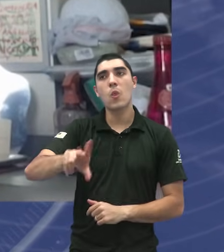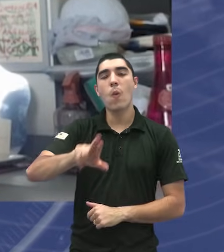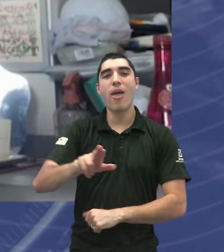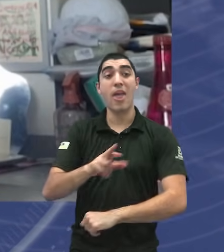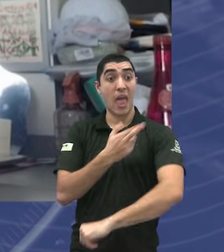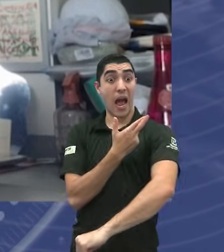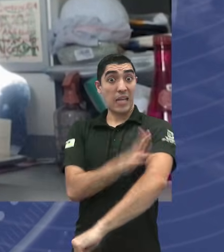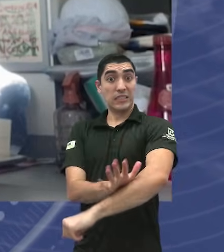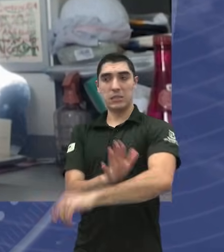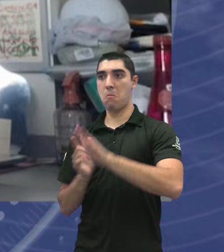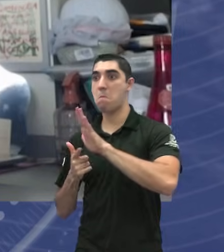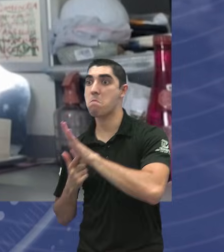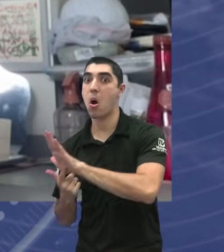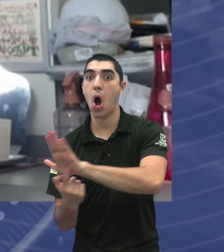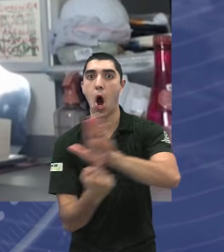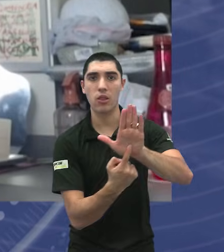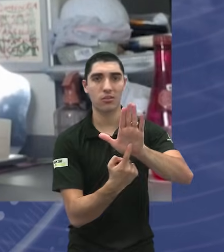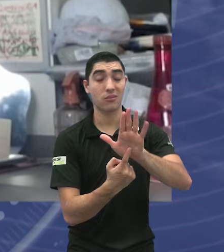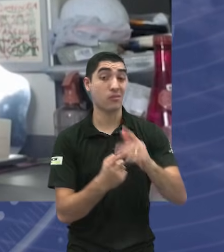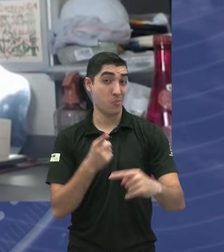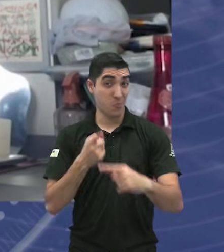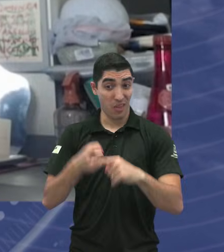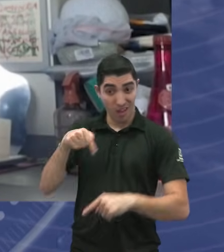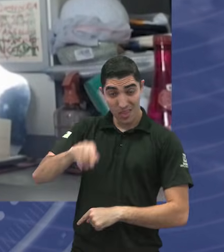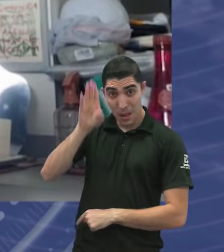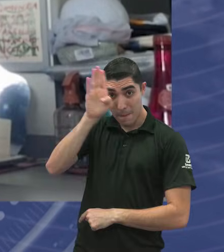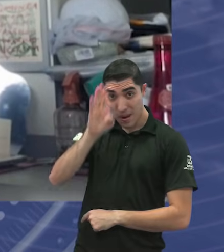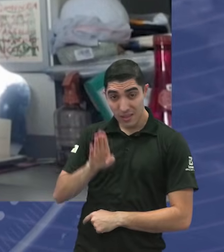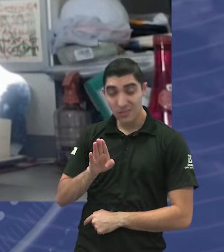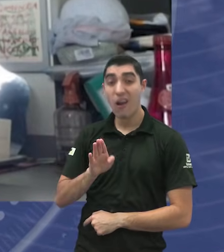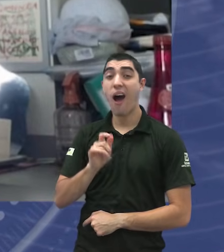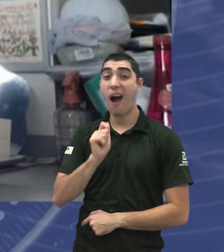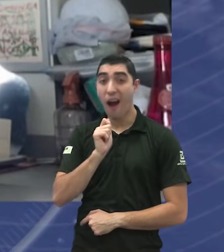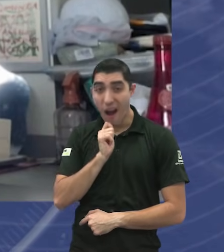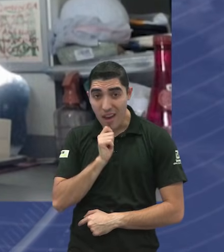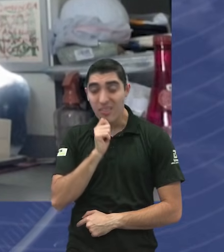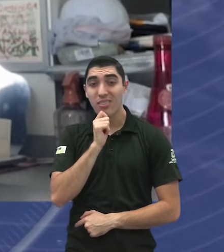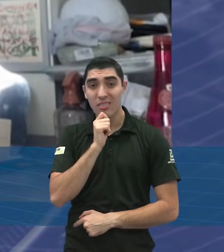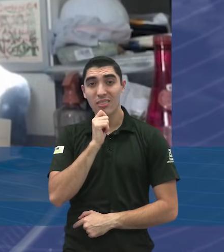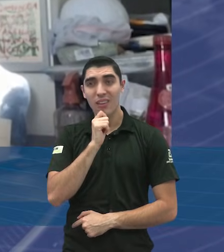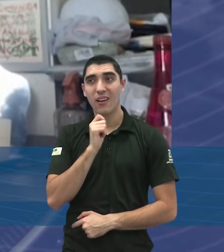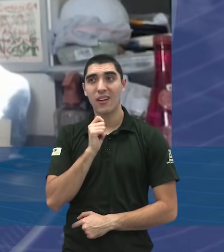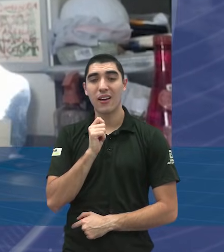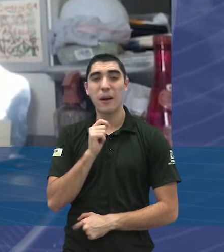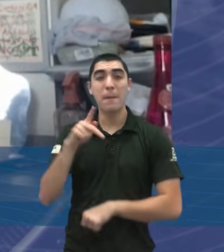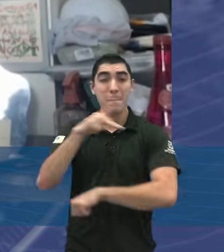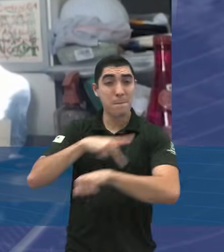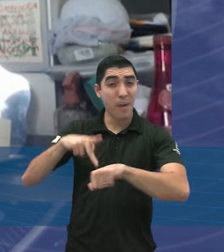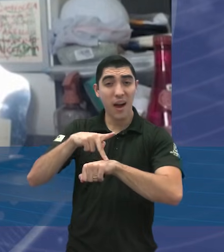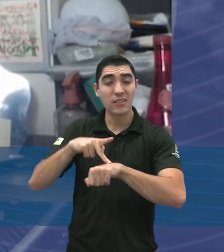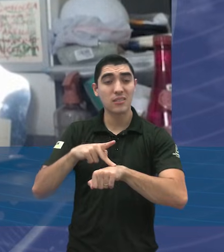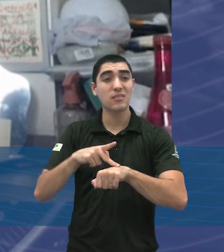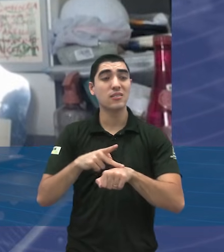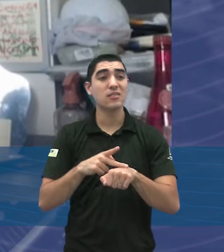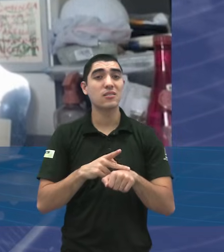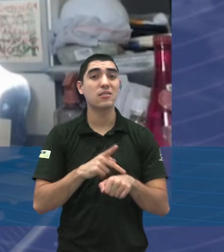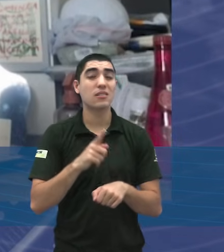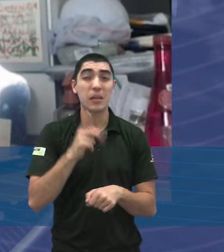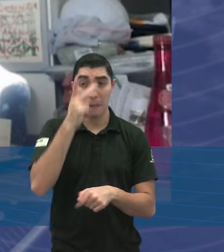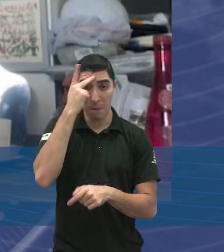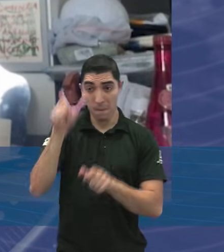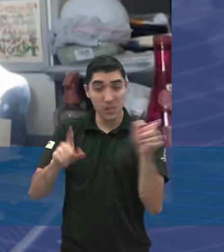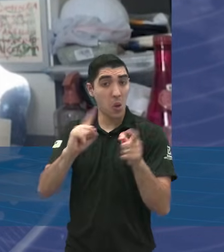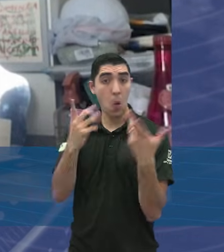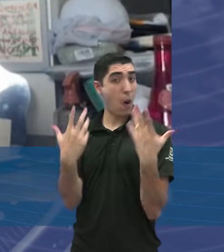explícito, assim, né? Até porque o Brasil é um dos países que menos existem pessoas que assumem o racismo, né?